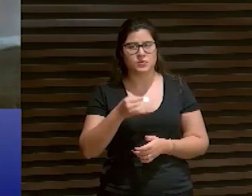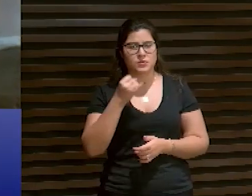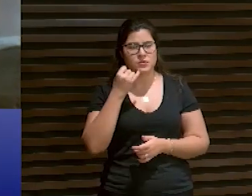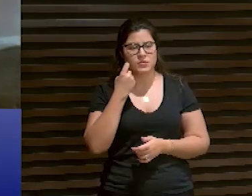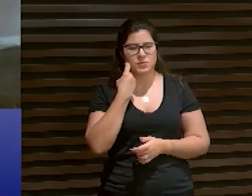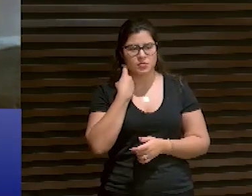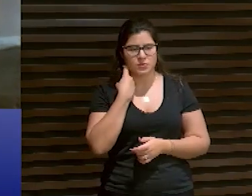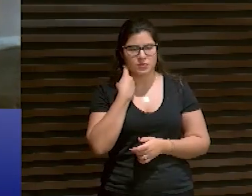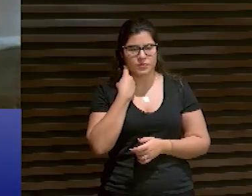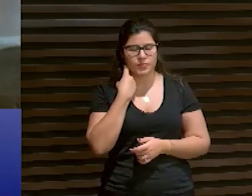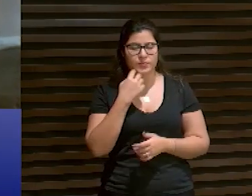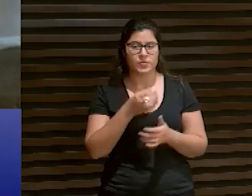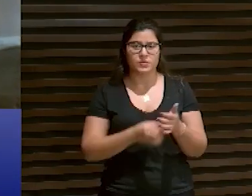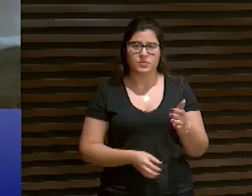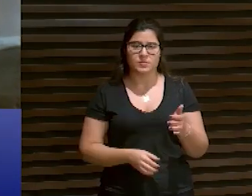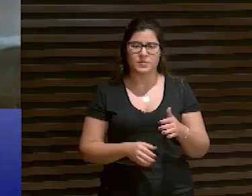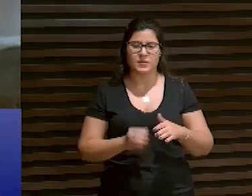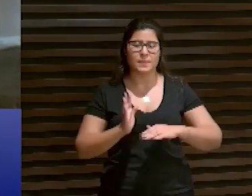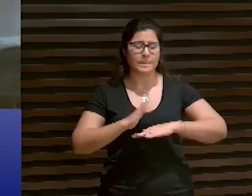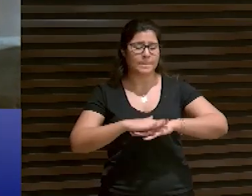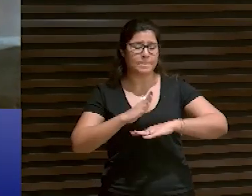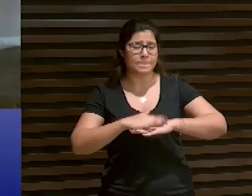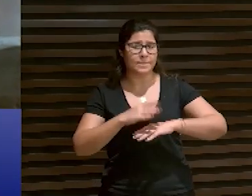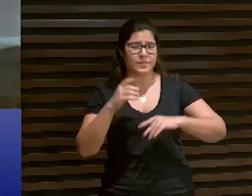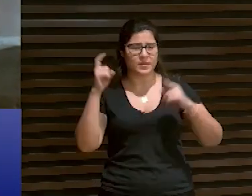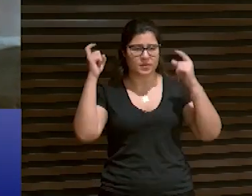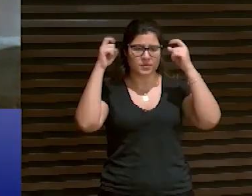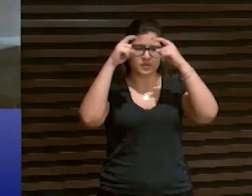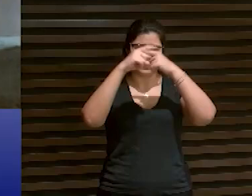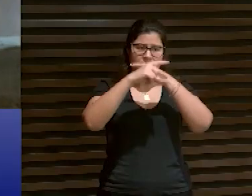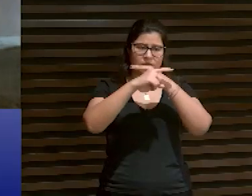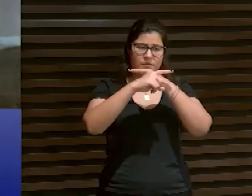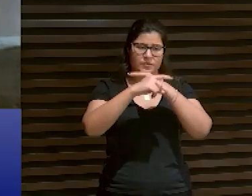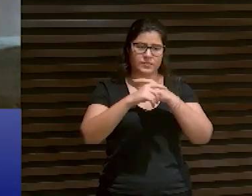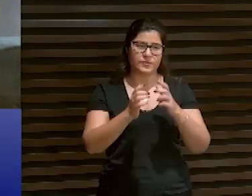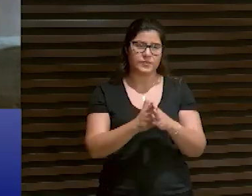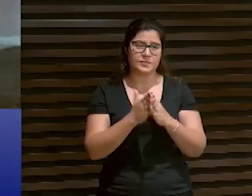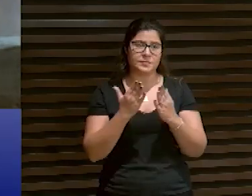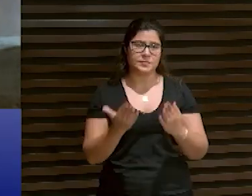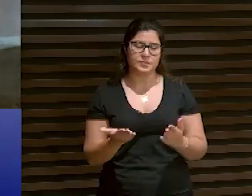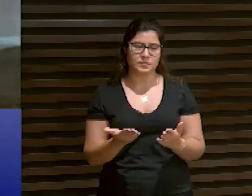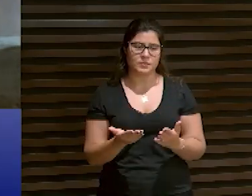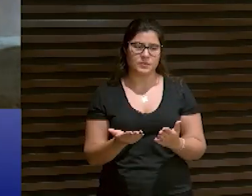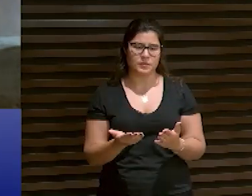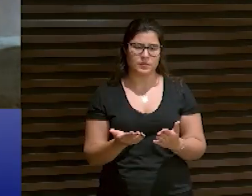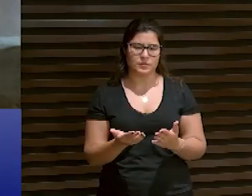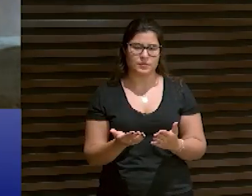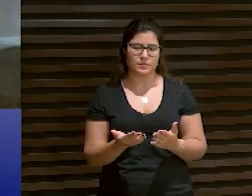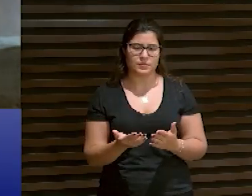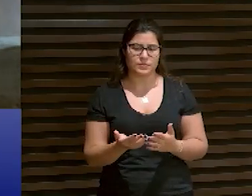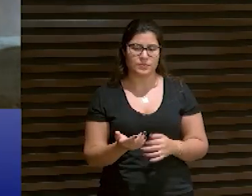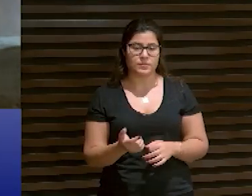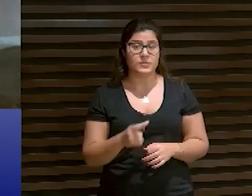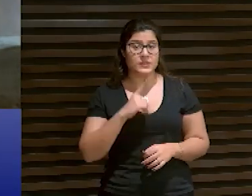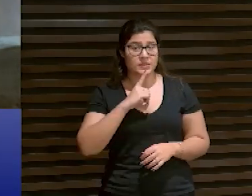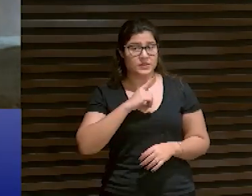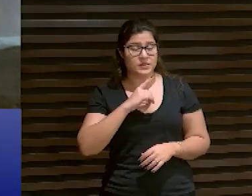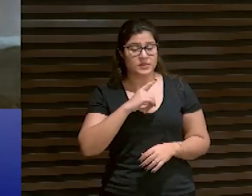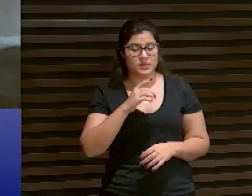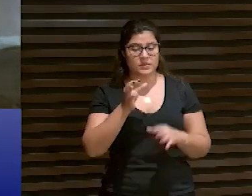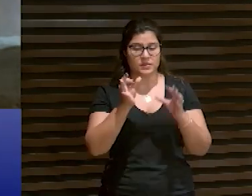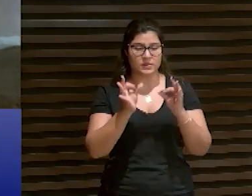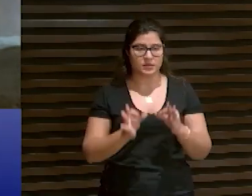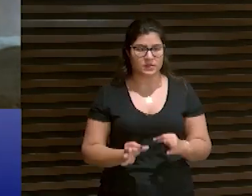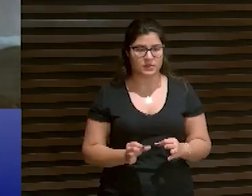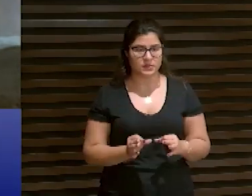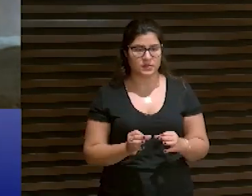dos capítulos mais difíceis do livro, se não o mais difícil. E eu tenho essa convicção porque neste